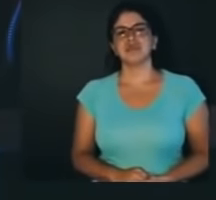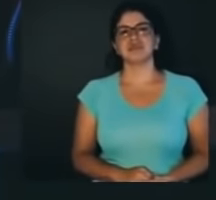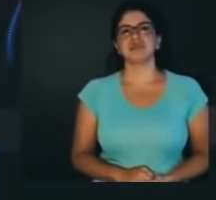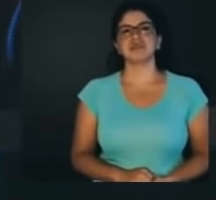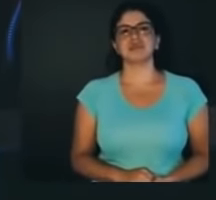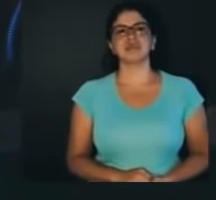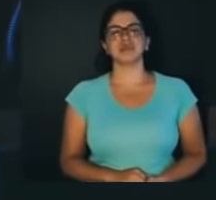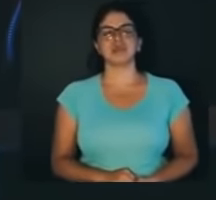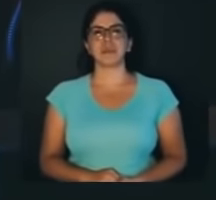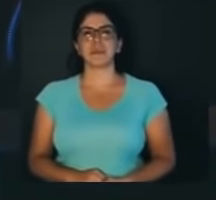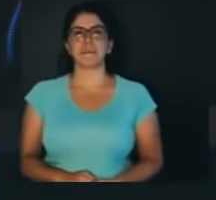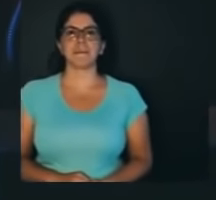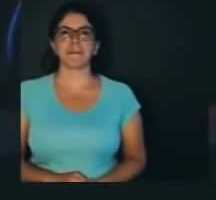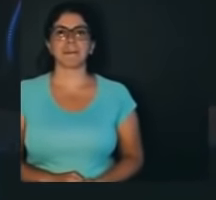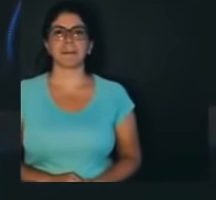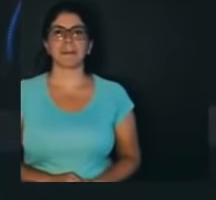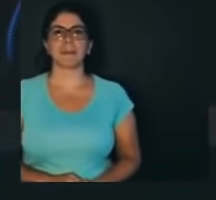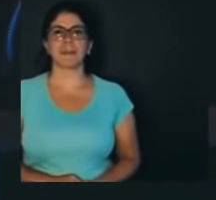desse tipo de conduta,